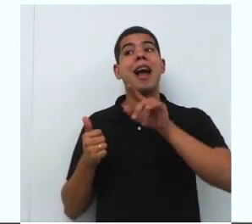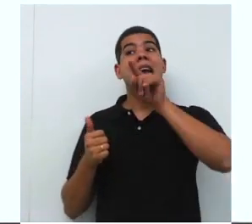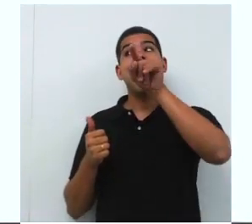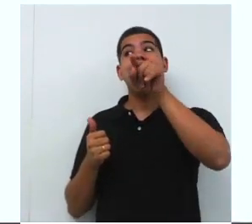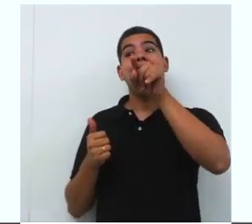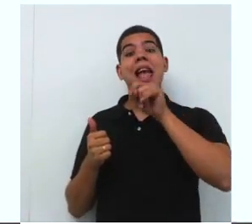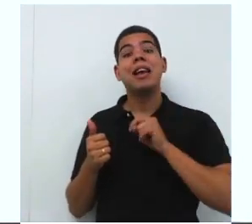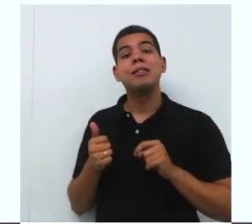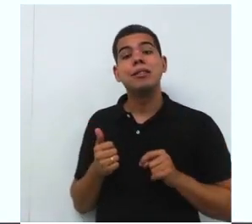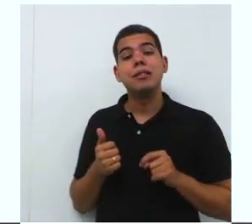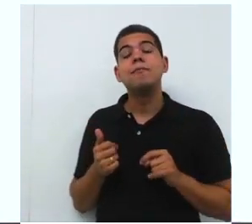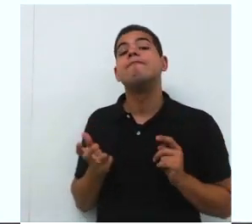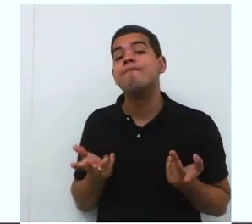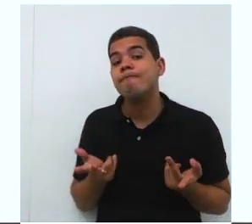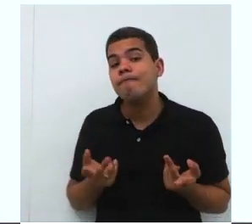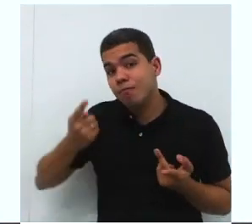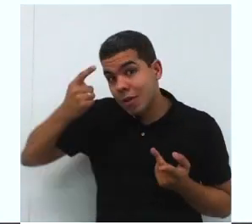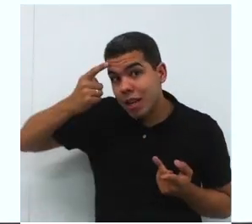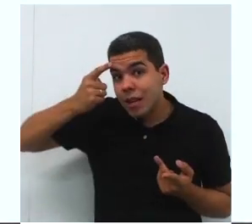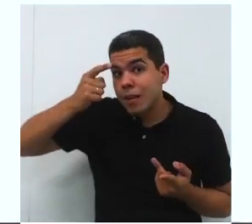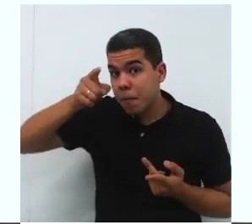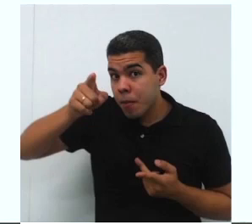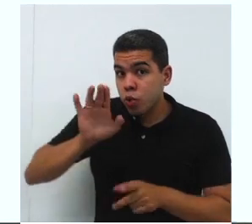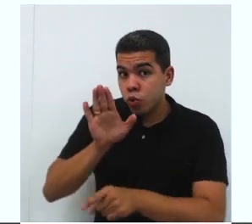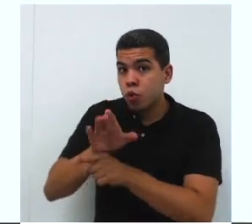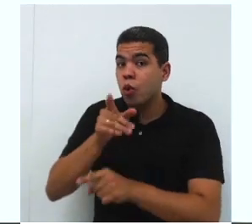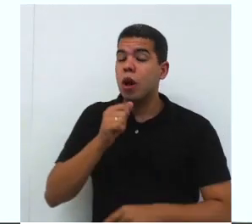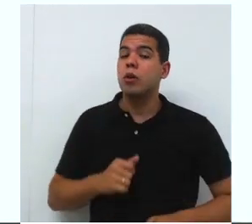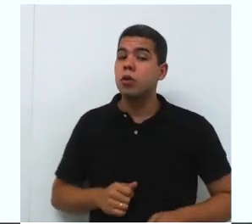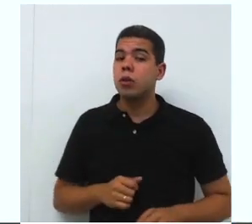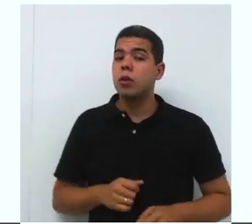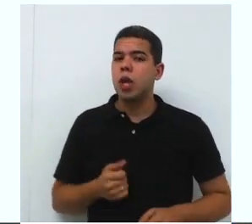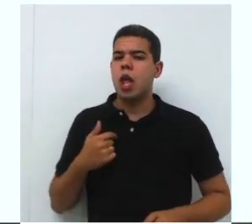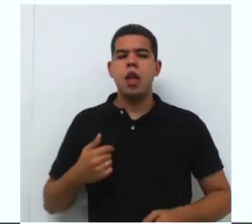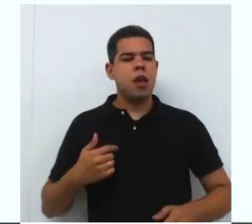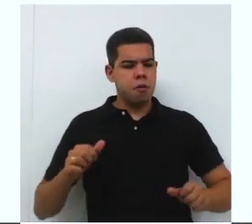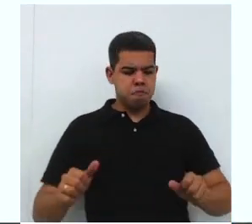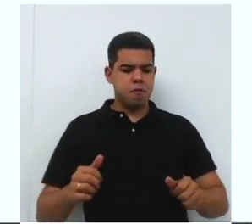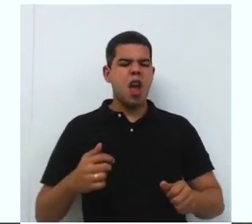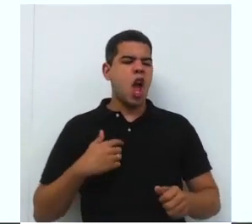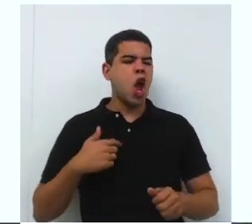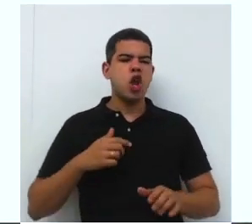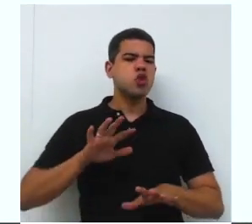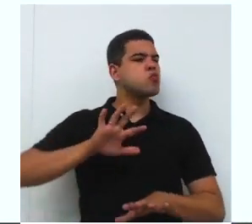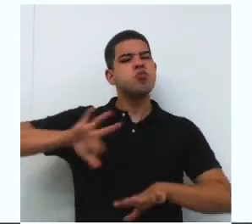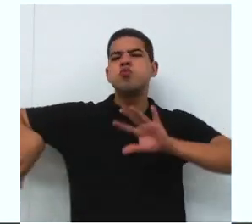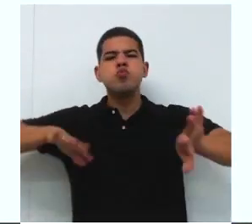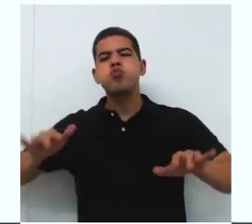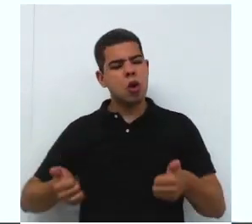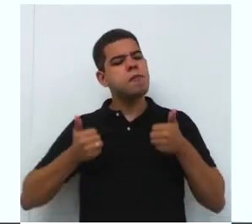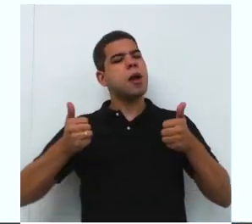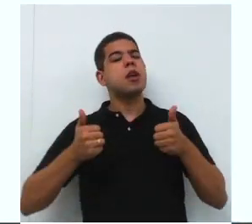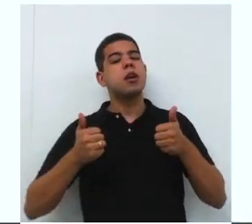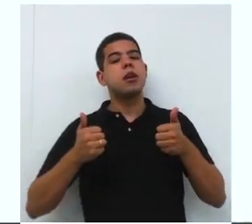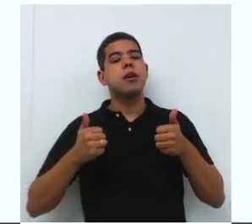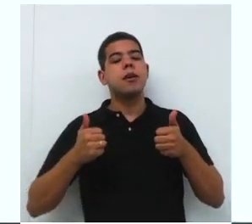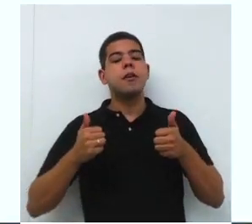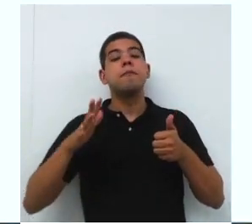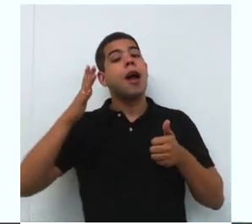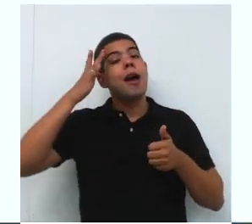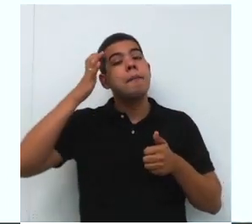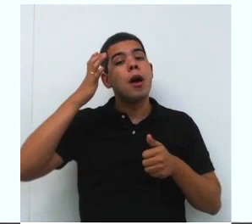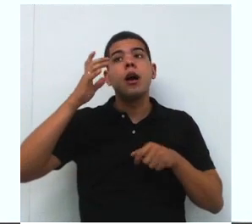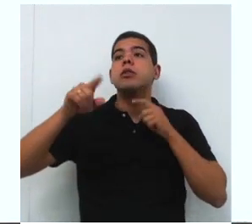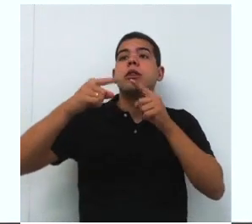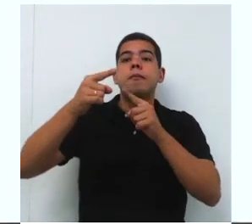outro? E aí? Será que eu estarei prejudicando, fazendo mal a alguém? Se não for hoje, amanhã ou depois?